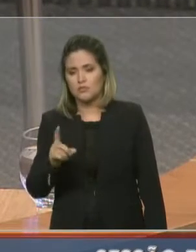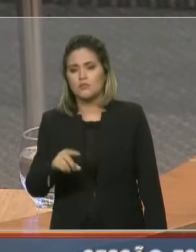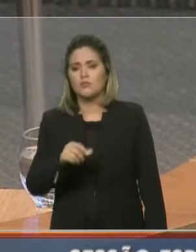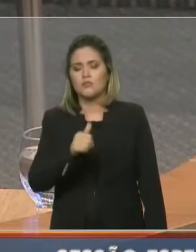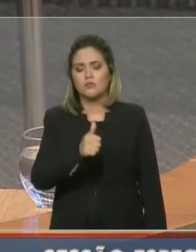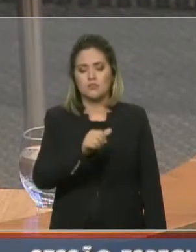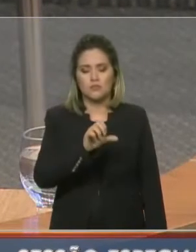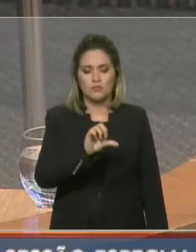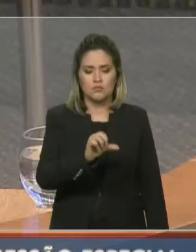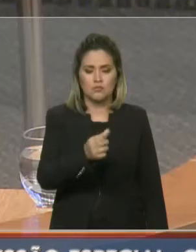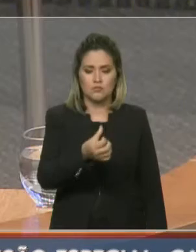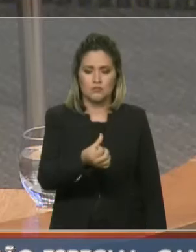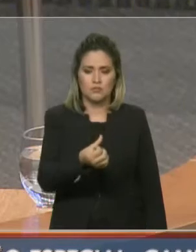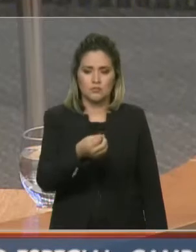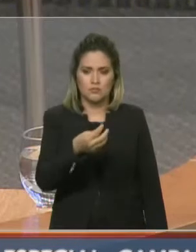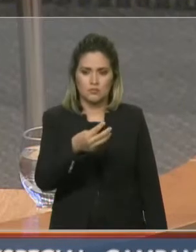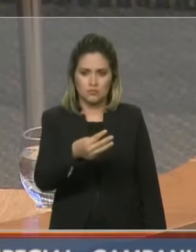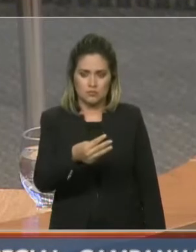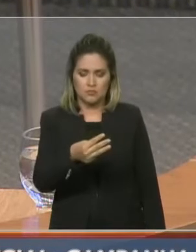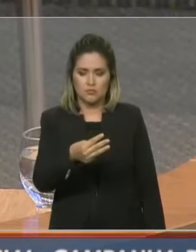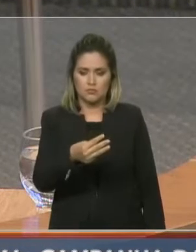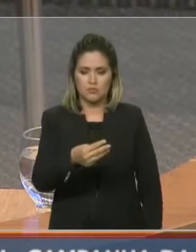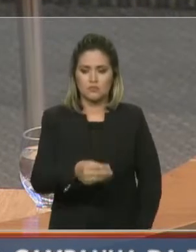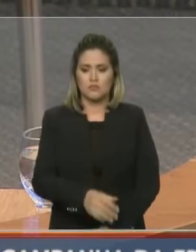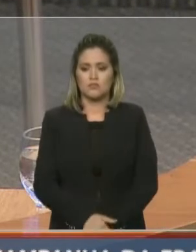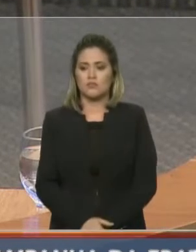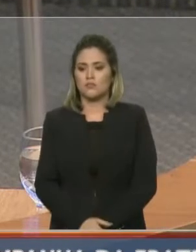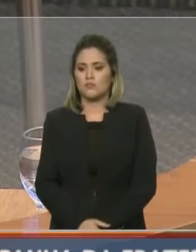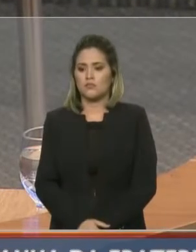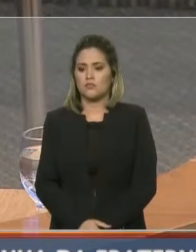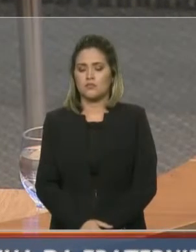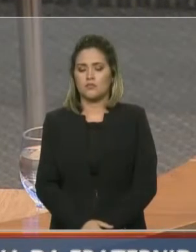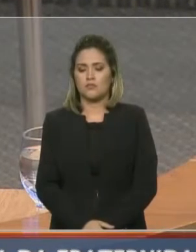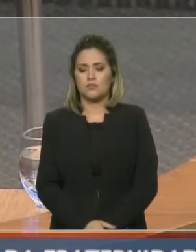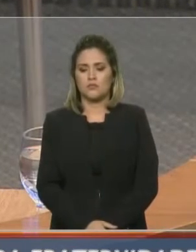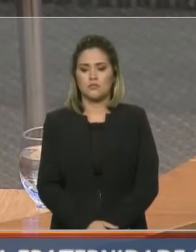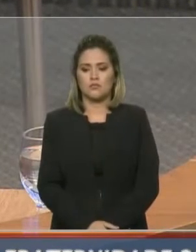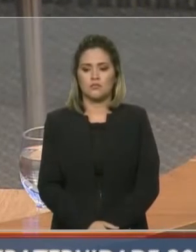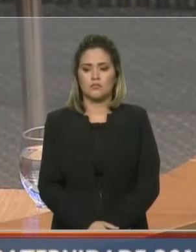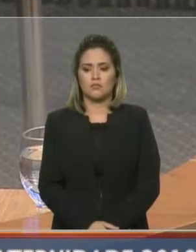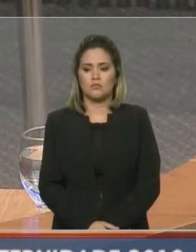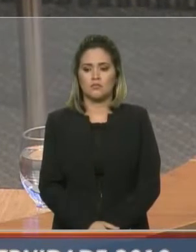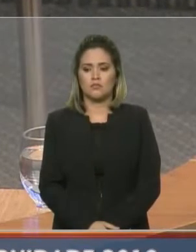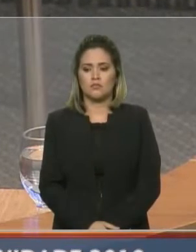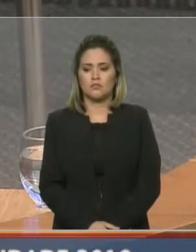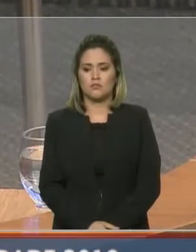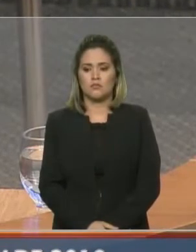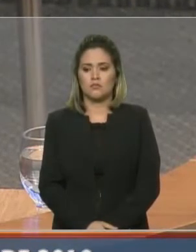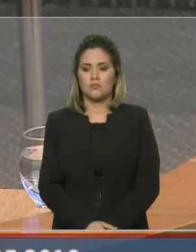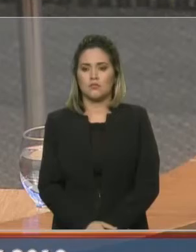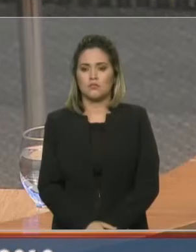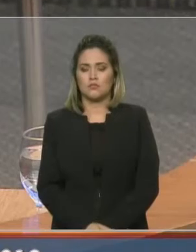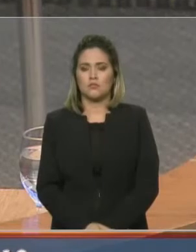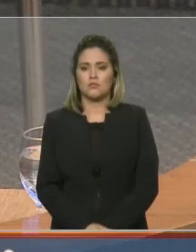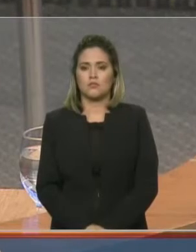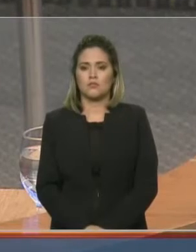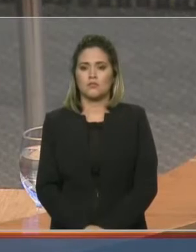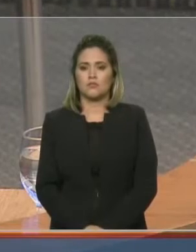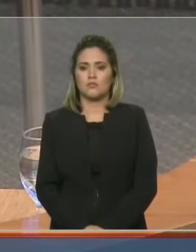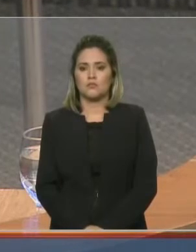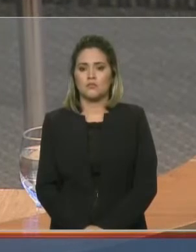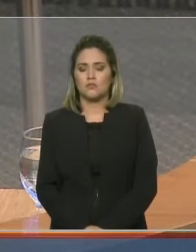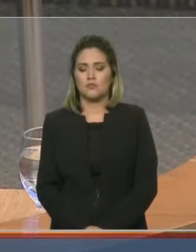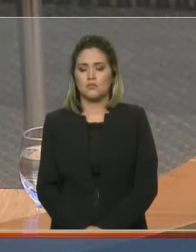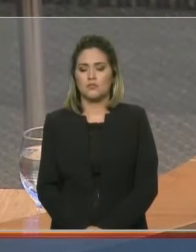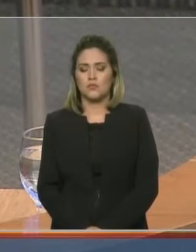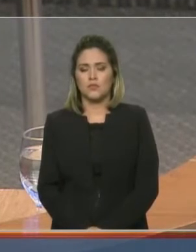1963, né, aí no período, portanto, num período muito, muito conturbado da história mundial,